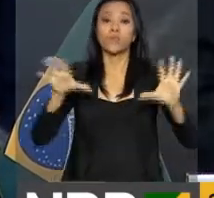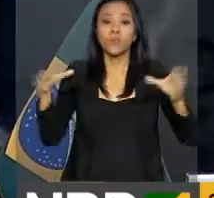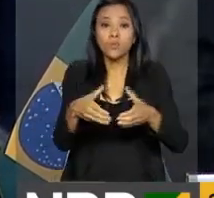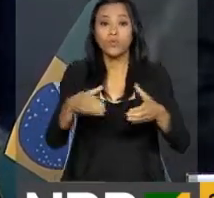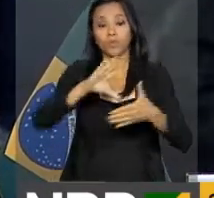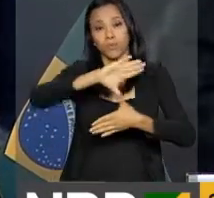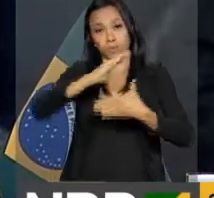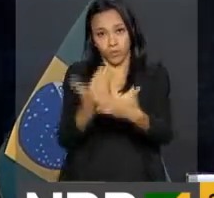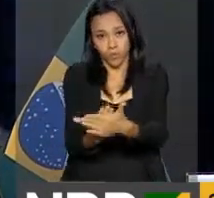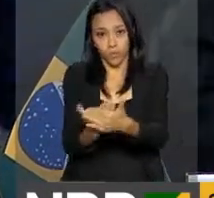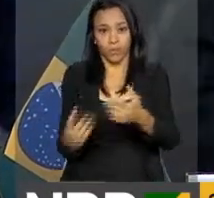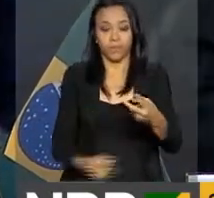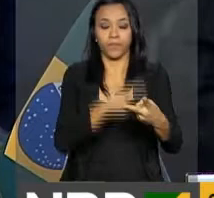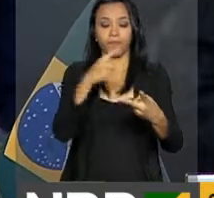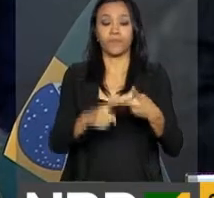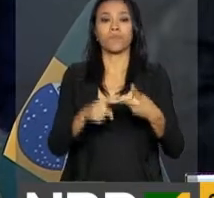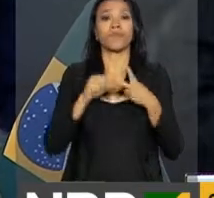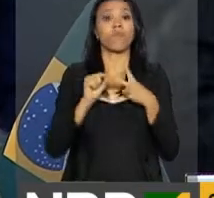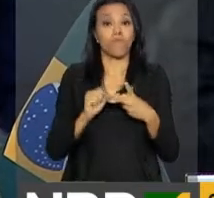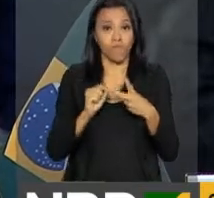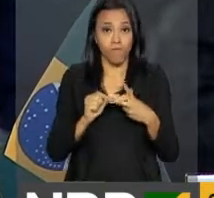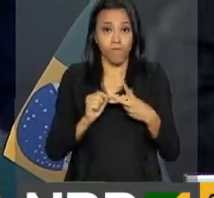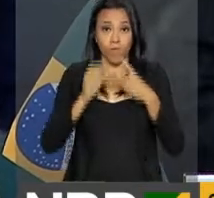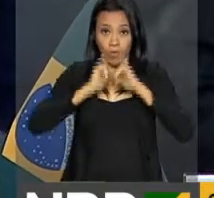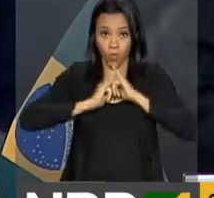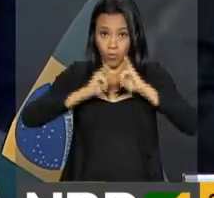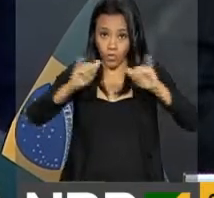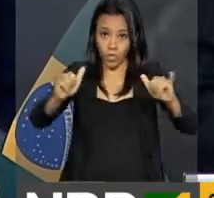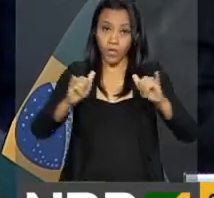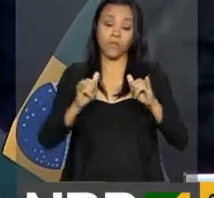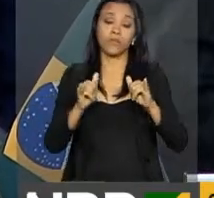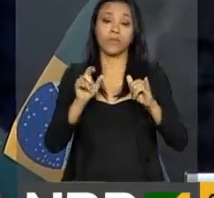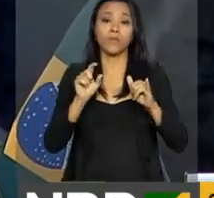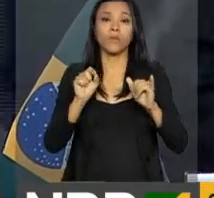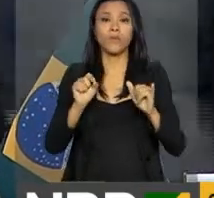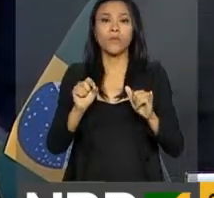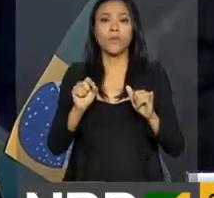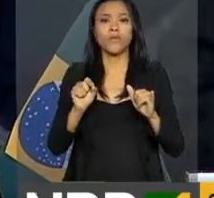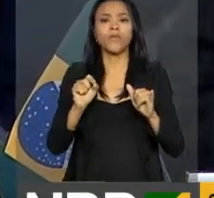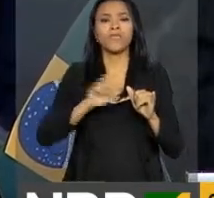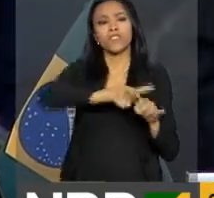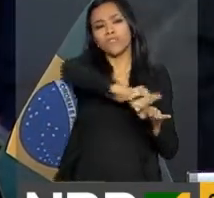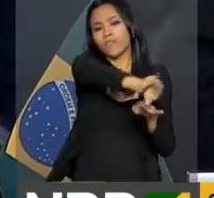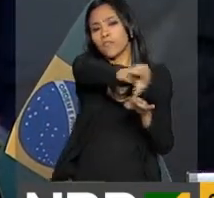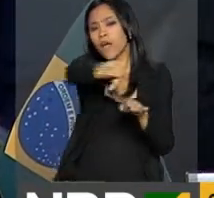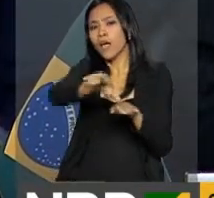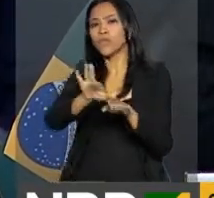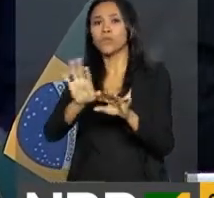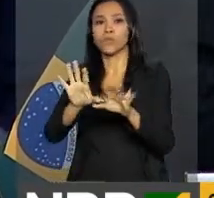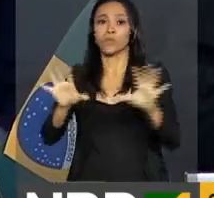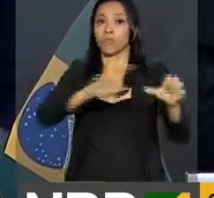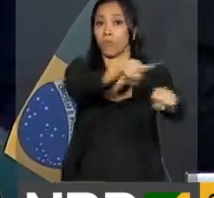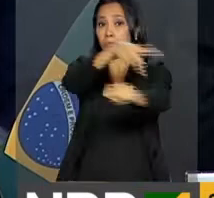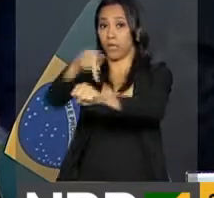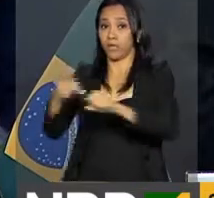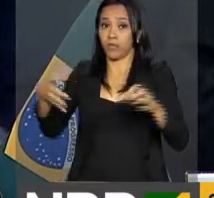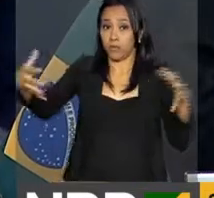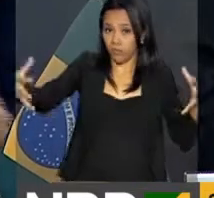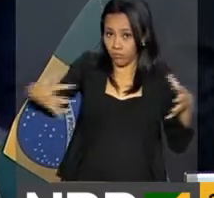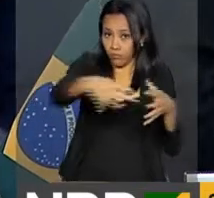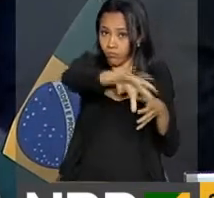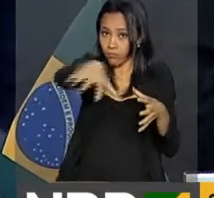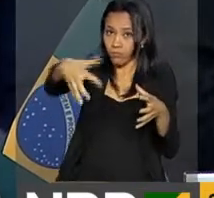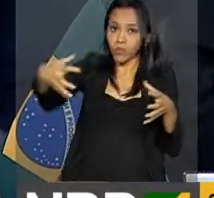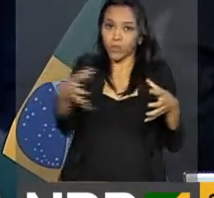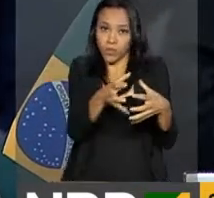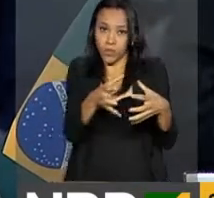Segundo, comunicado conjunto dos chefes de Estado do Mercosul e Estados associados. E terceiro, uma declaração